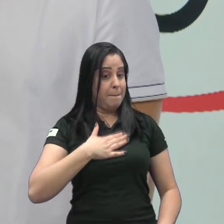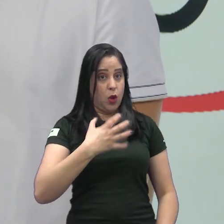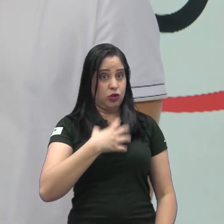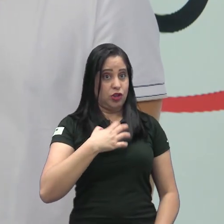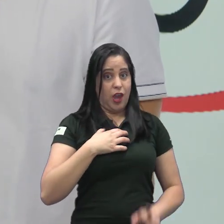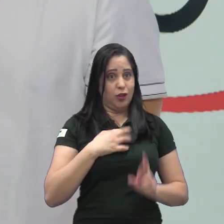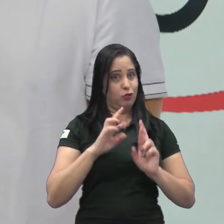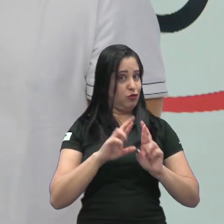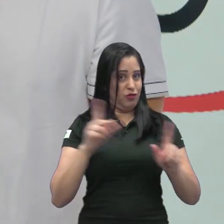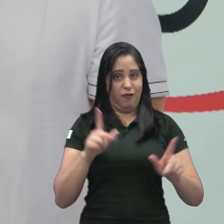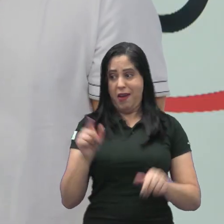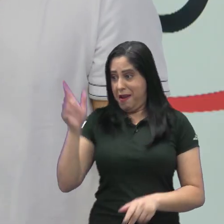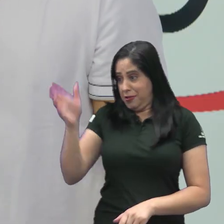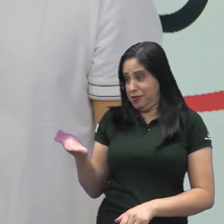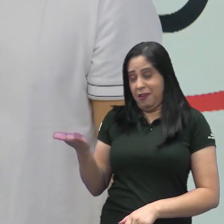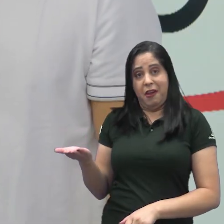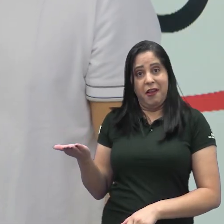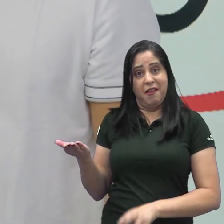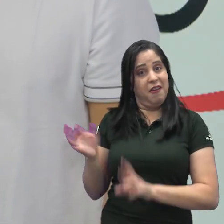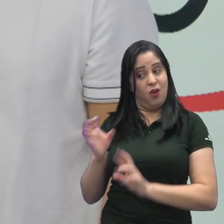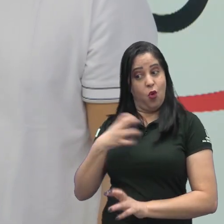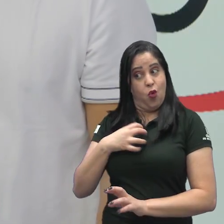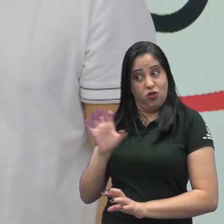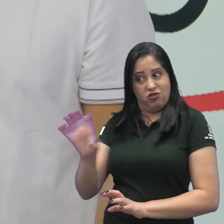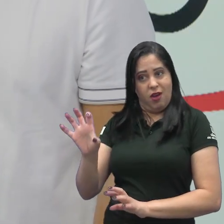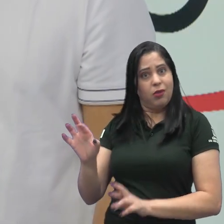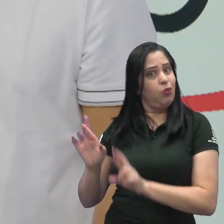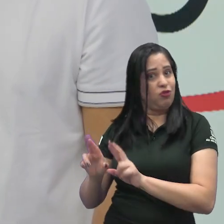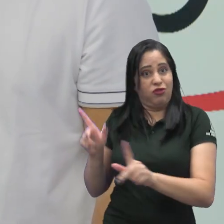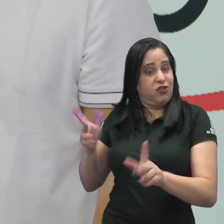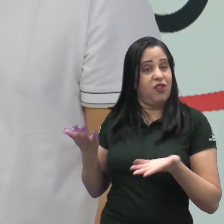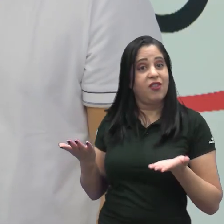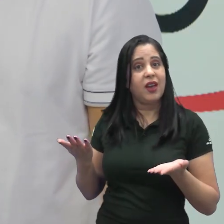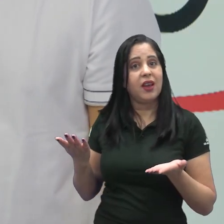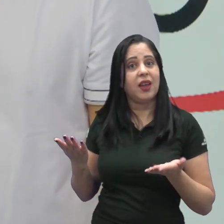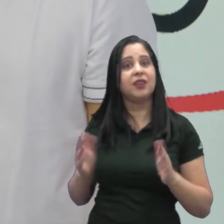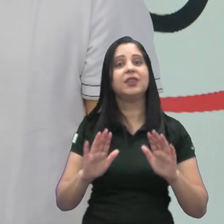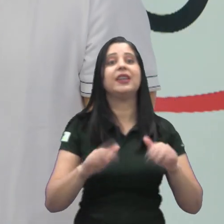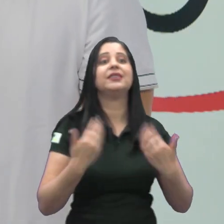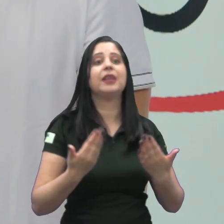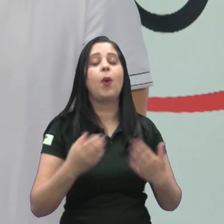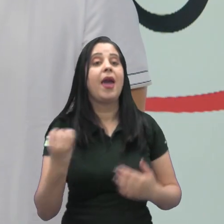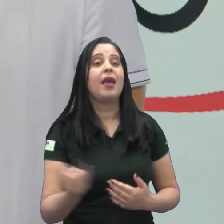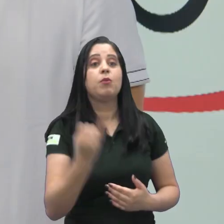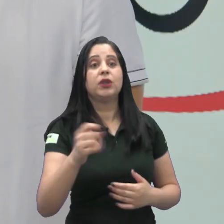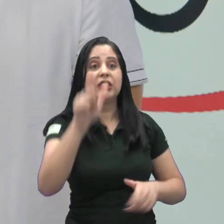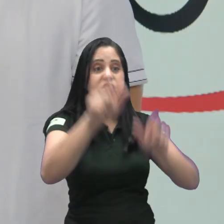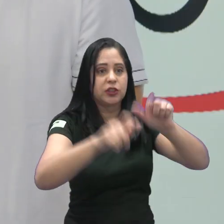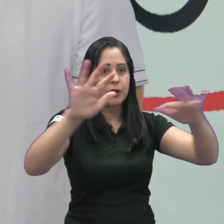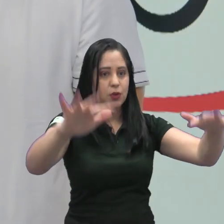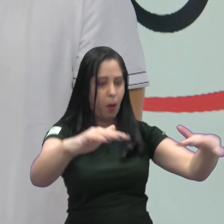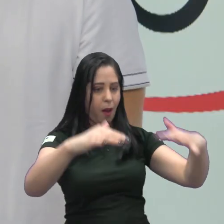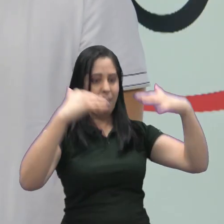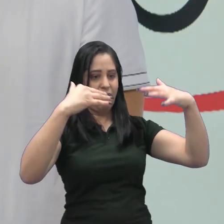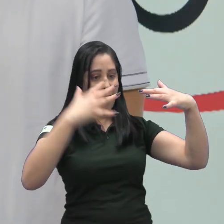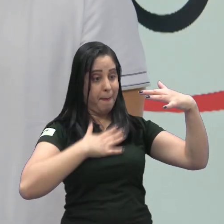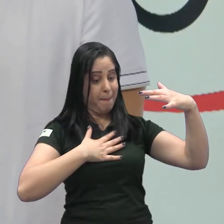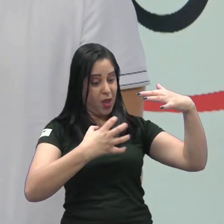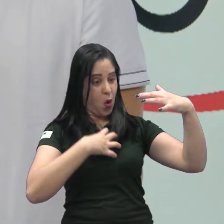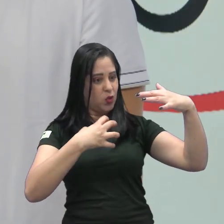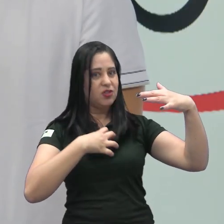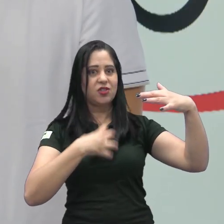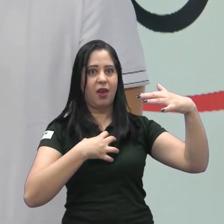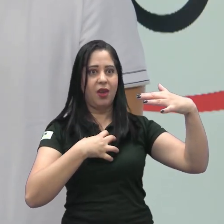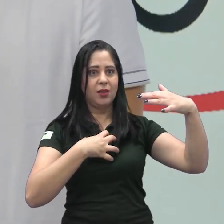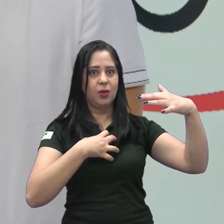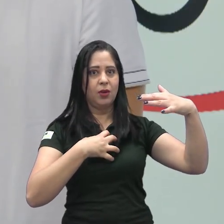E nada melhor do que a gente estar conversando com o nosso seguidor. Ele vê o nosso jeitinho, ele gera identificação. Não tem coisa melhor do